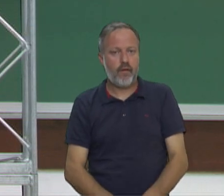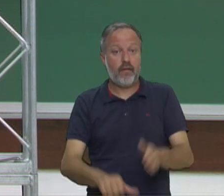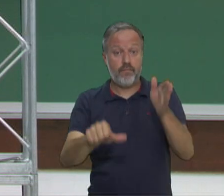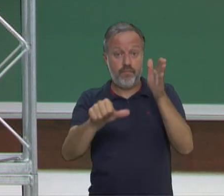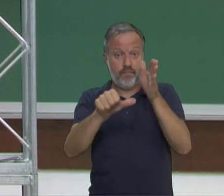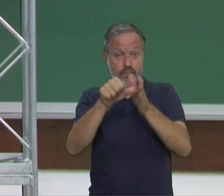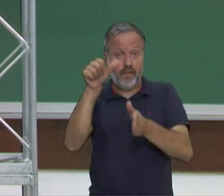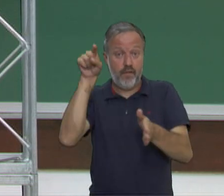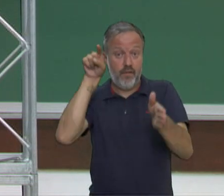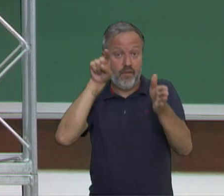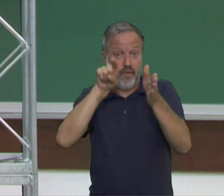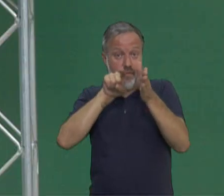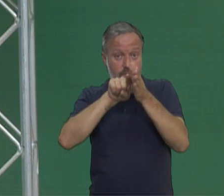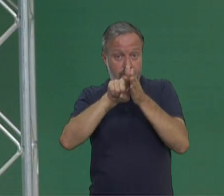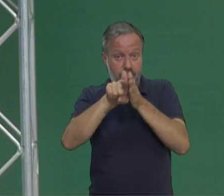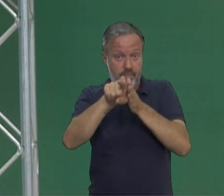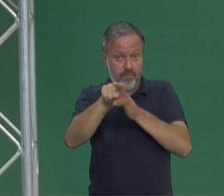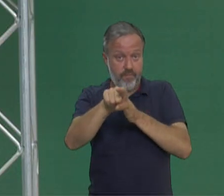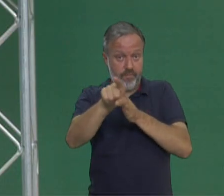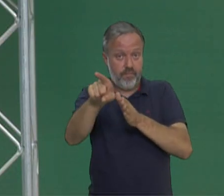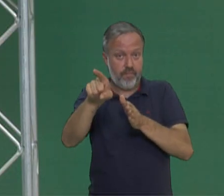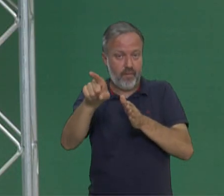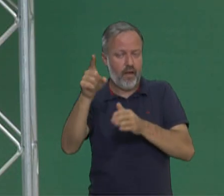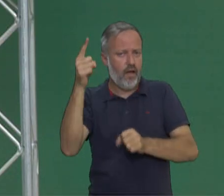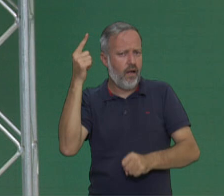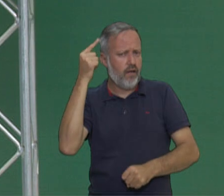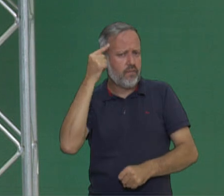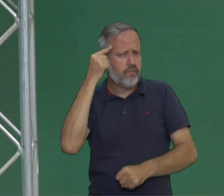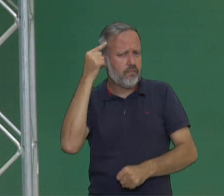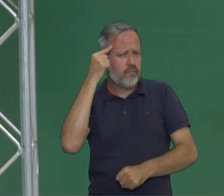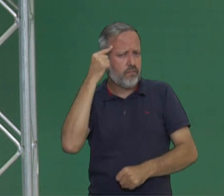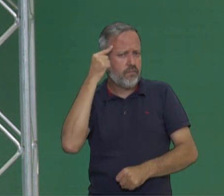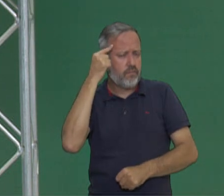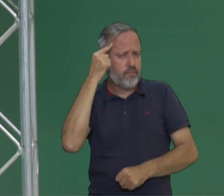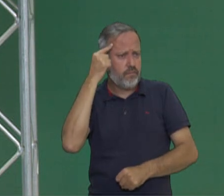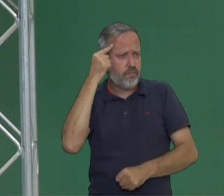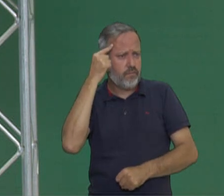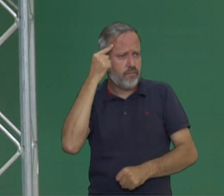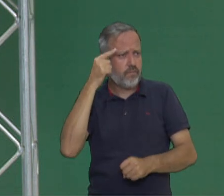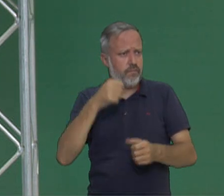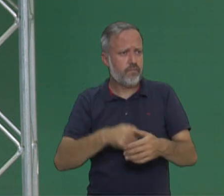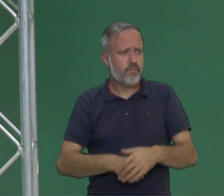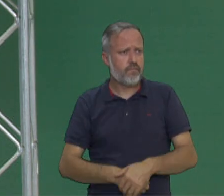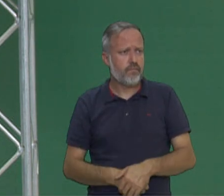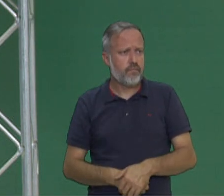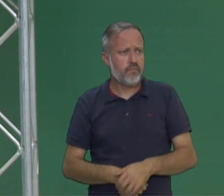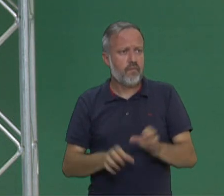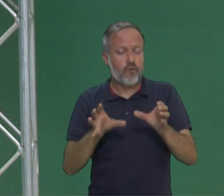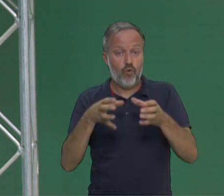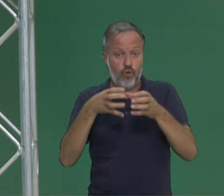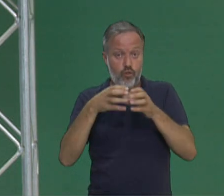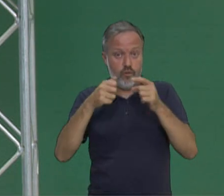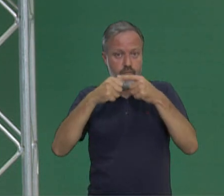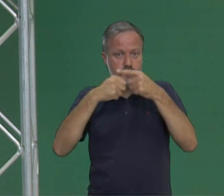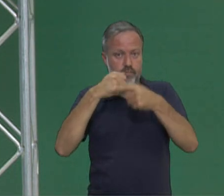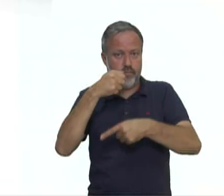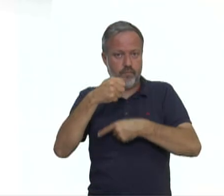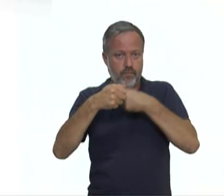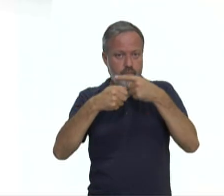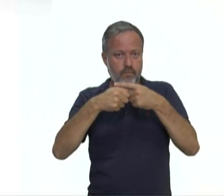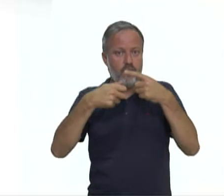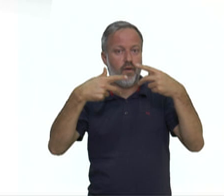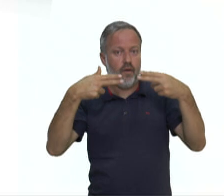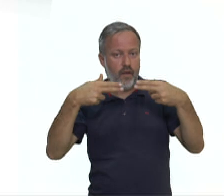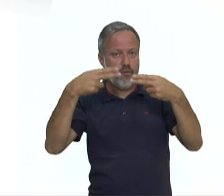De novo um quiz para começar a pôr seu cérebro a pensar em perguntas. O conjunto de átomos de mesmo número